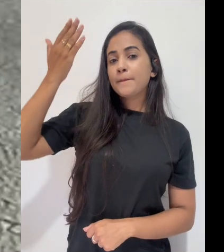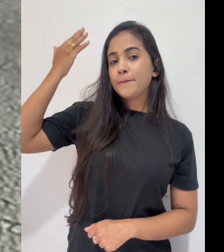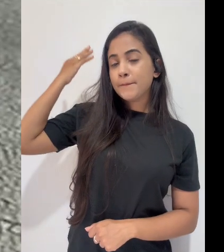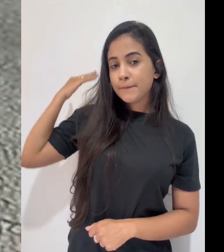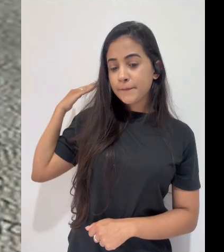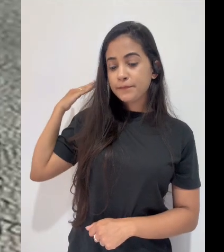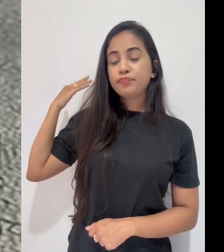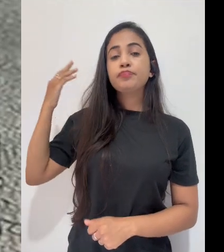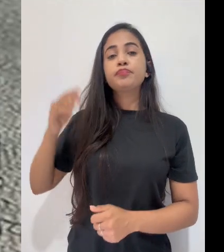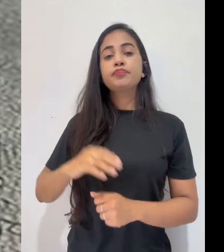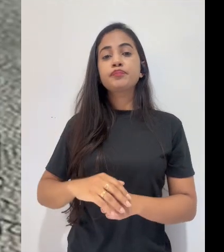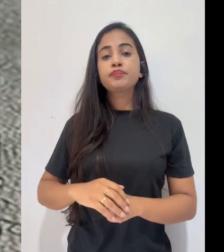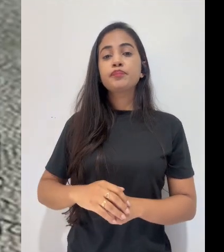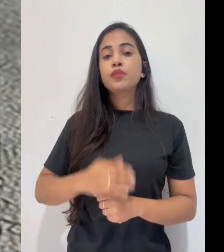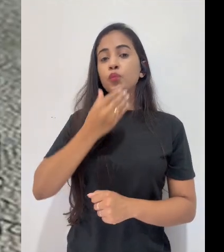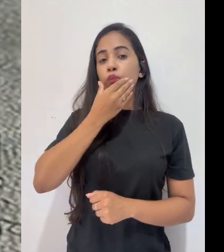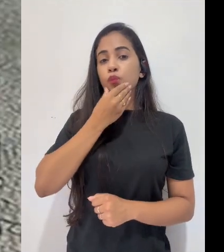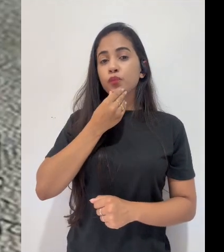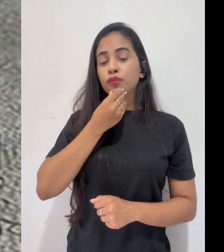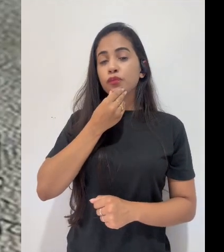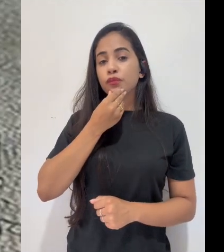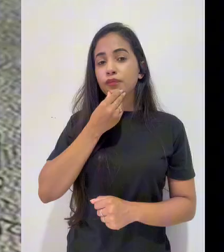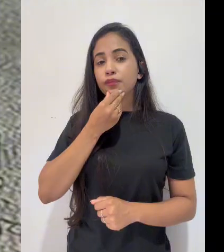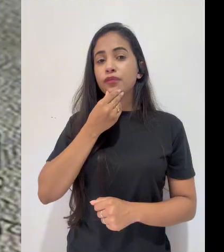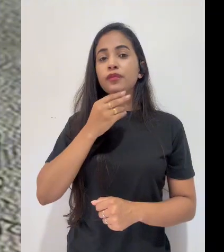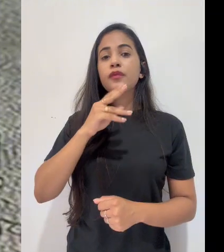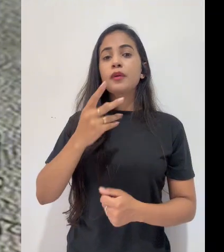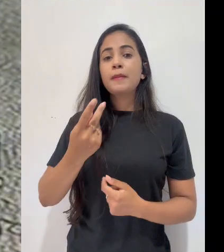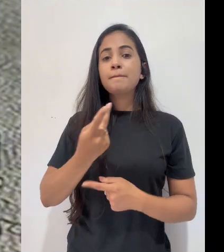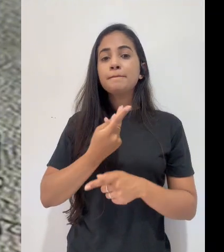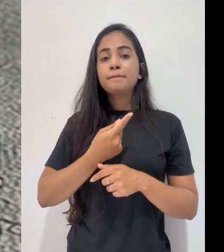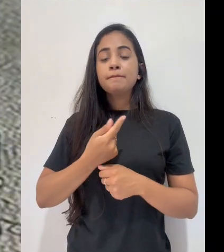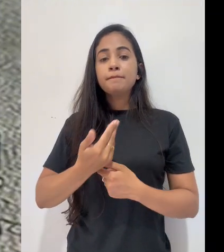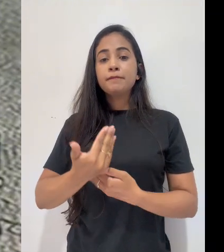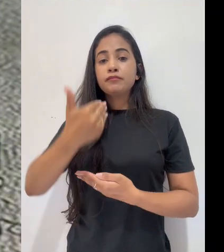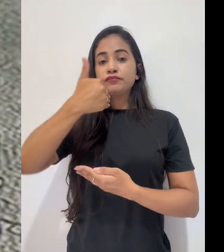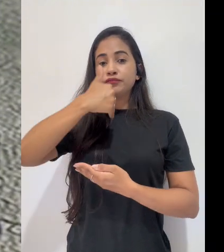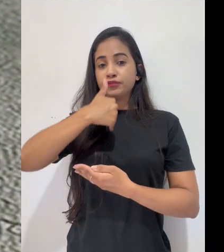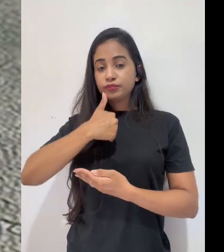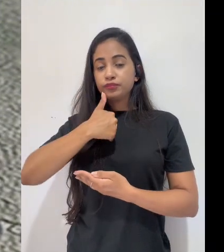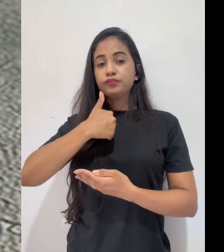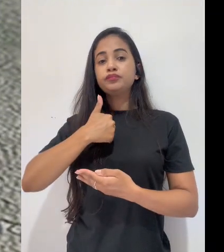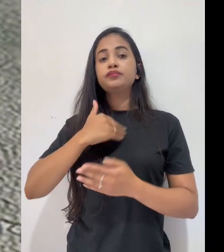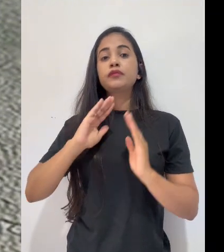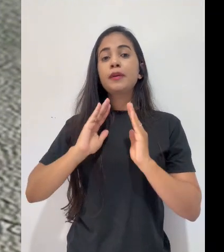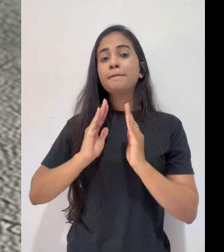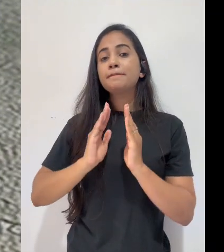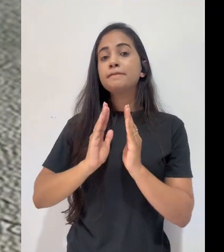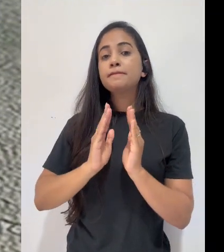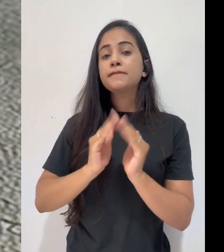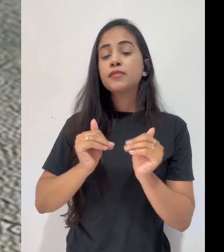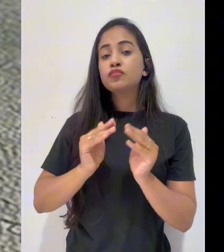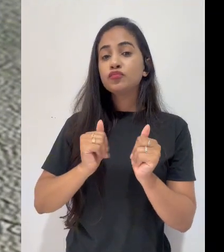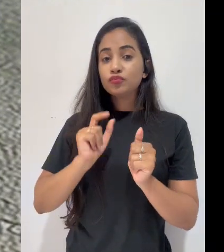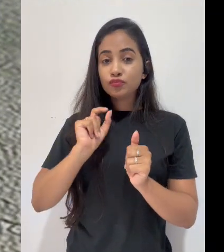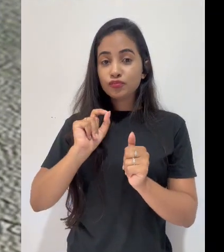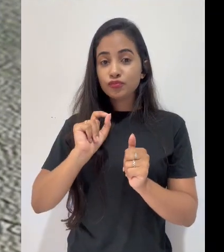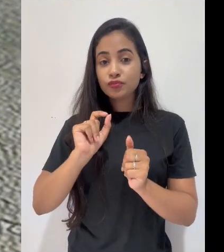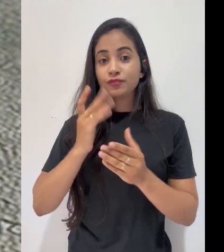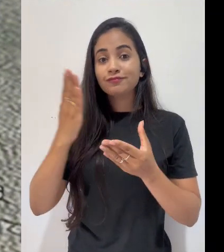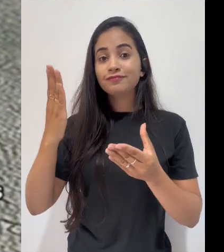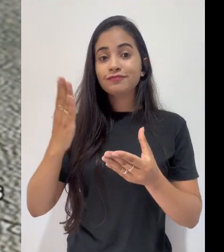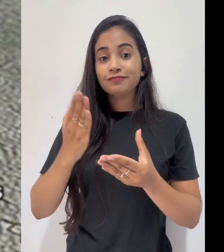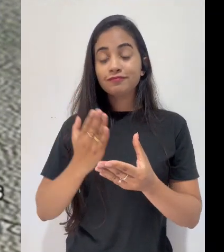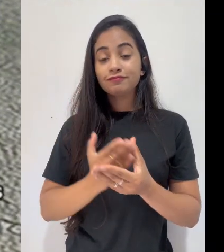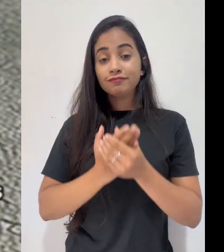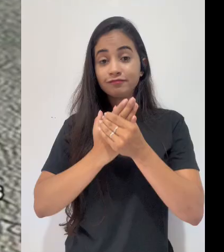Naquela época nós fomos procurados pelo Vicente para fazer, digamos assim, ele solicitou uma defesa do caso